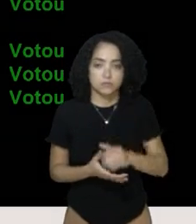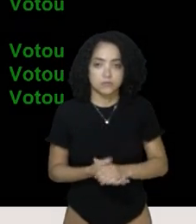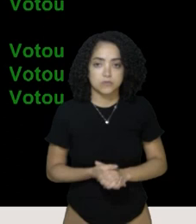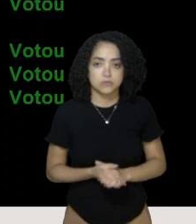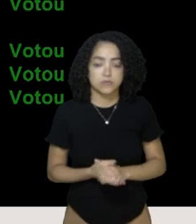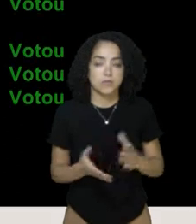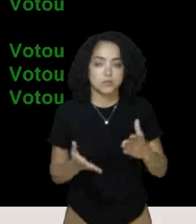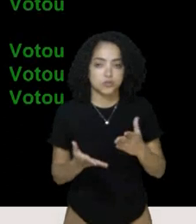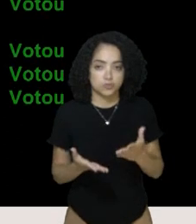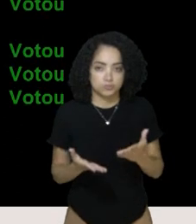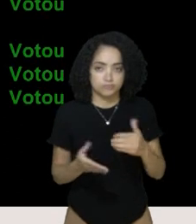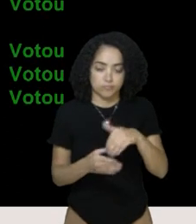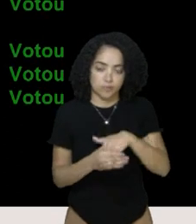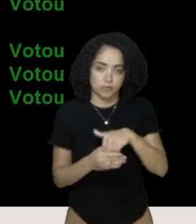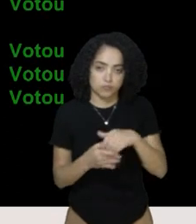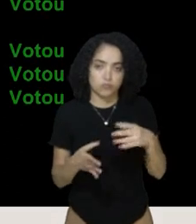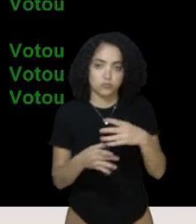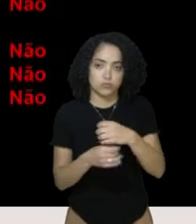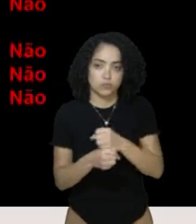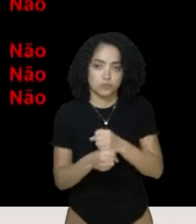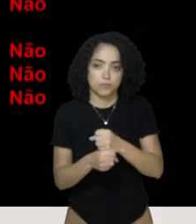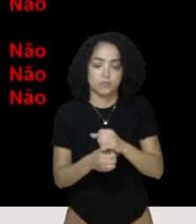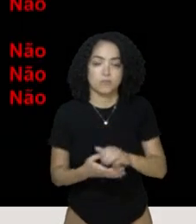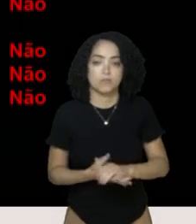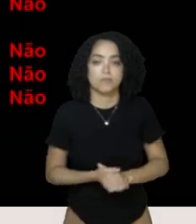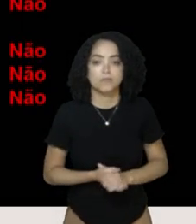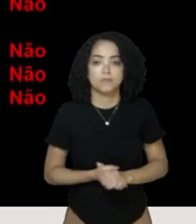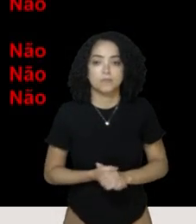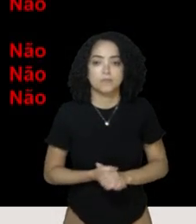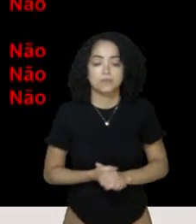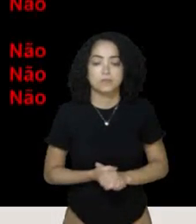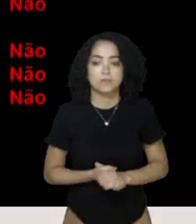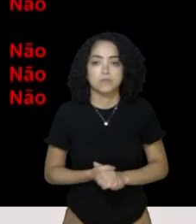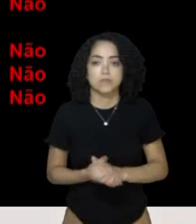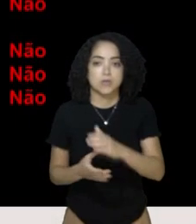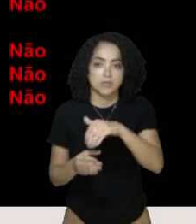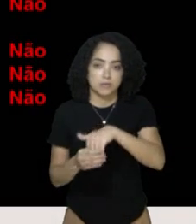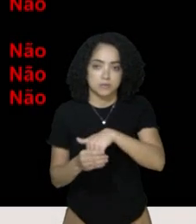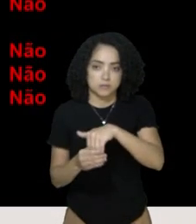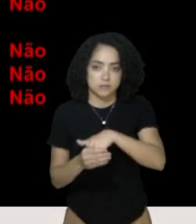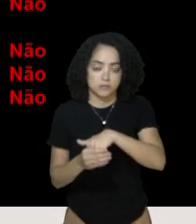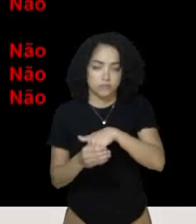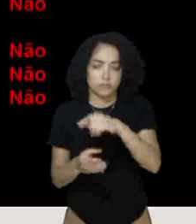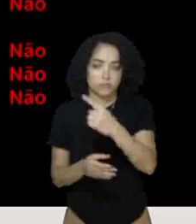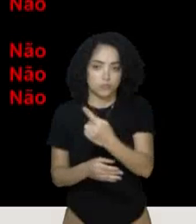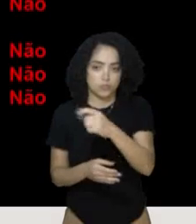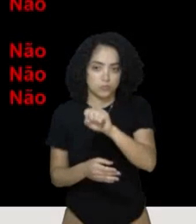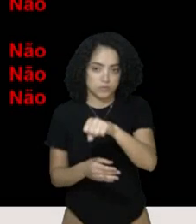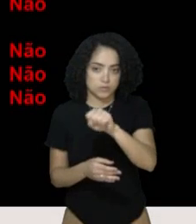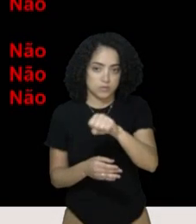podemos colher o resultado. Votaram 30 senhores deputados, 1 sim, 29 não.